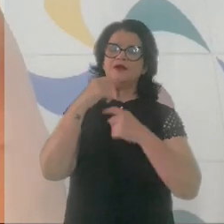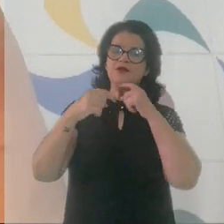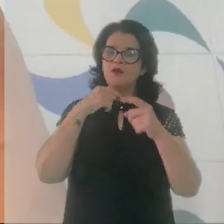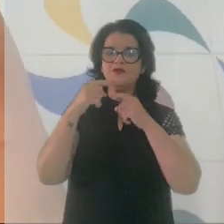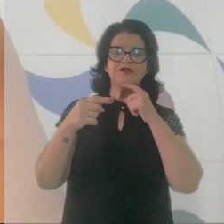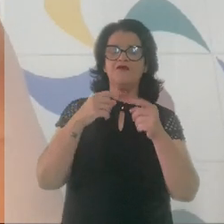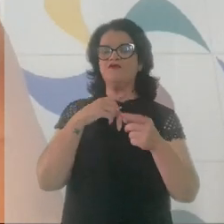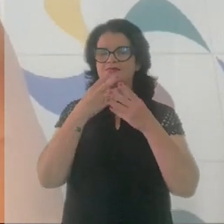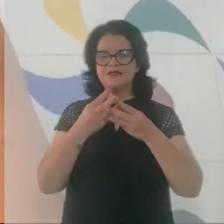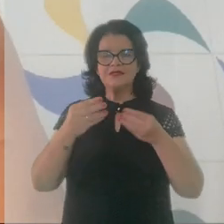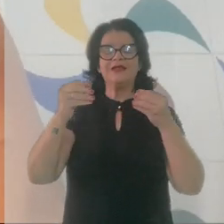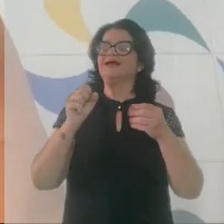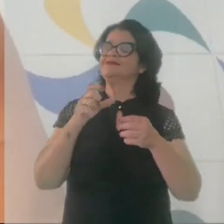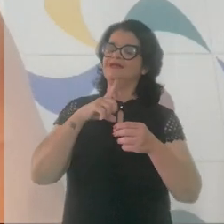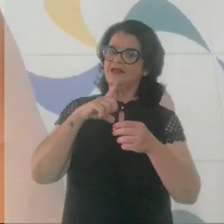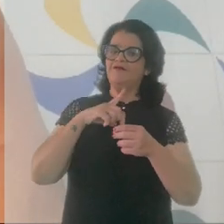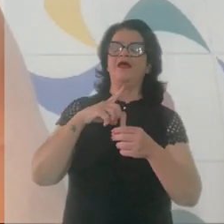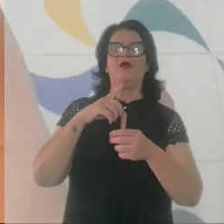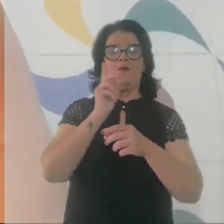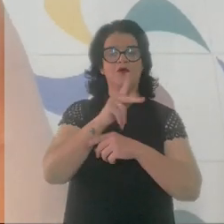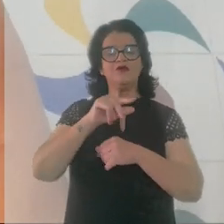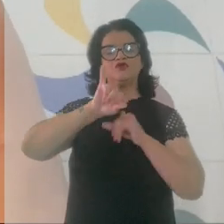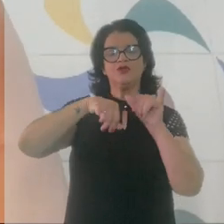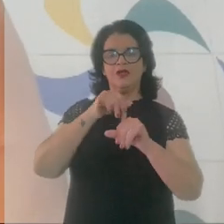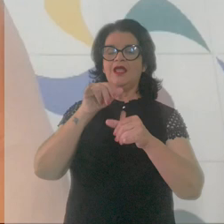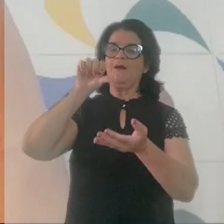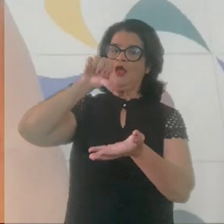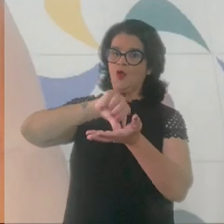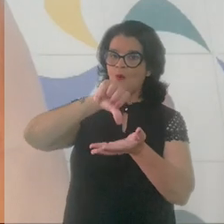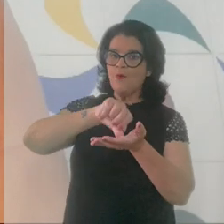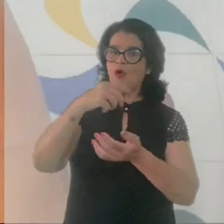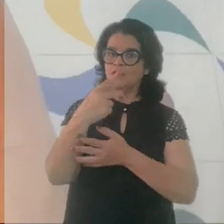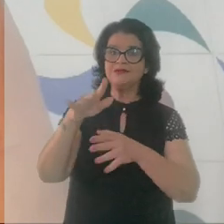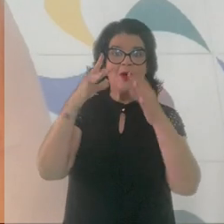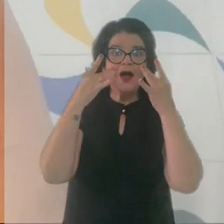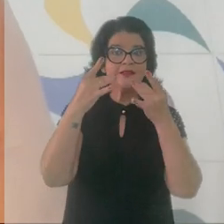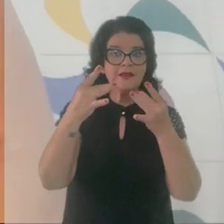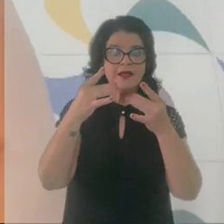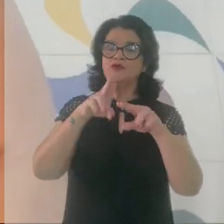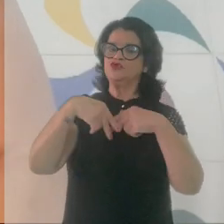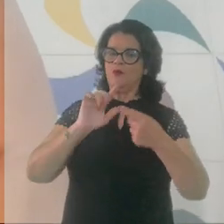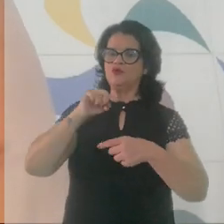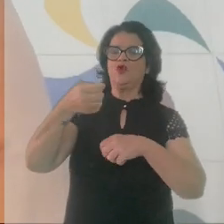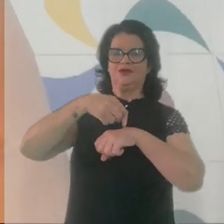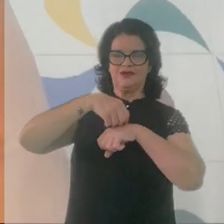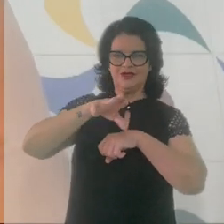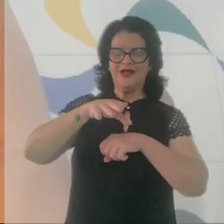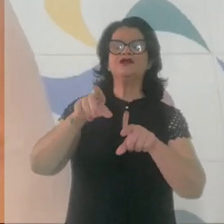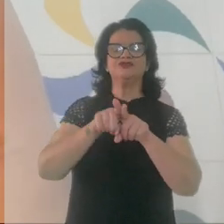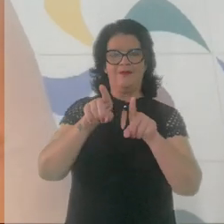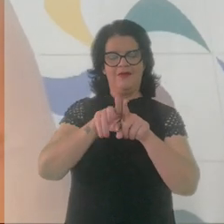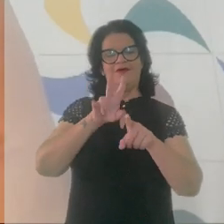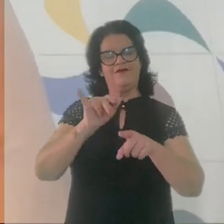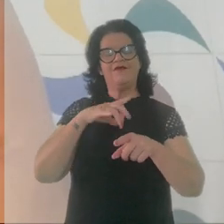caso existam, com o professor de química do seu polo. Fiquem atentos, pois outras dicas estão por